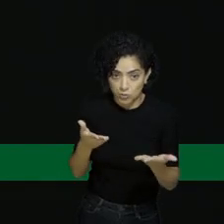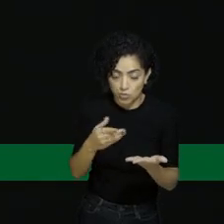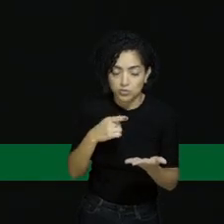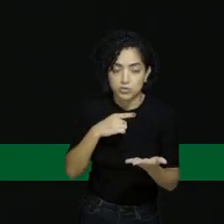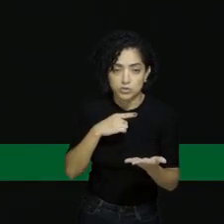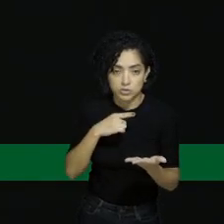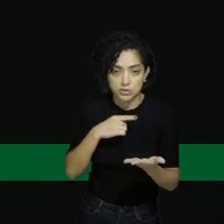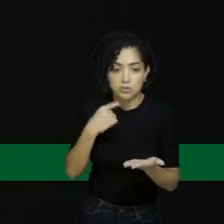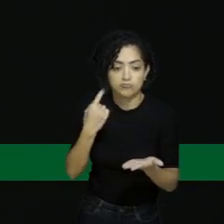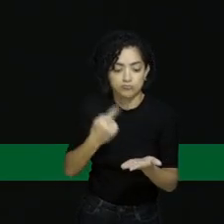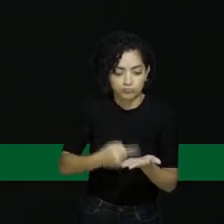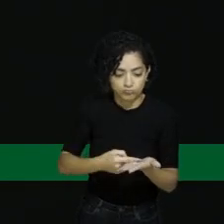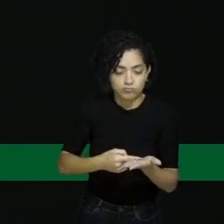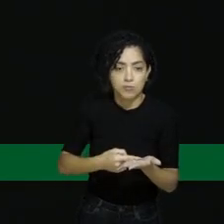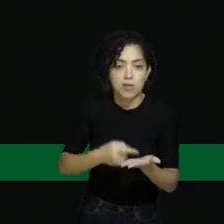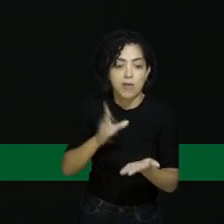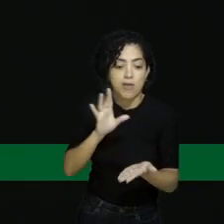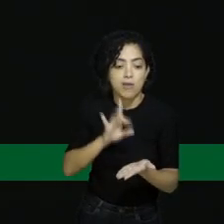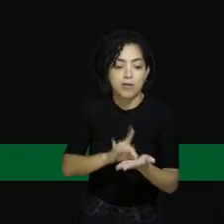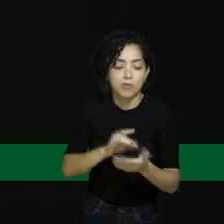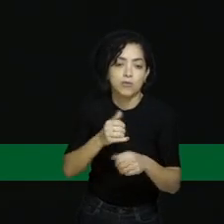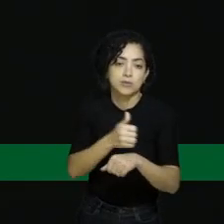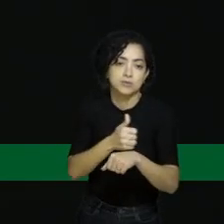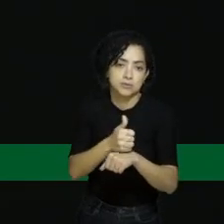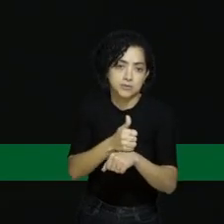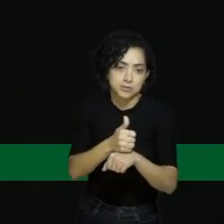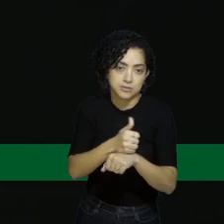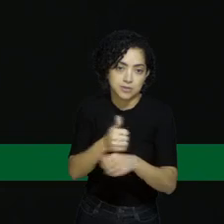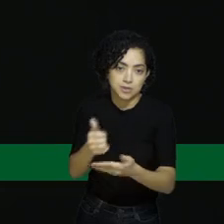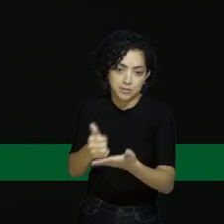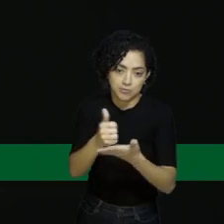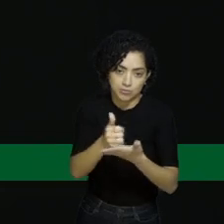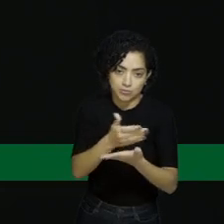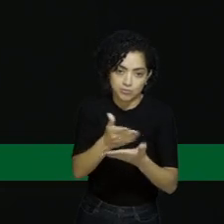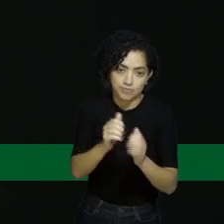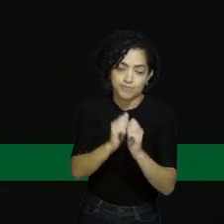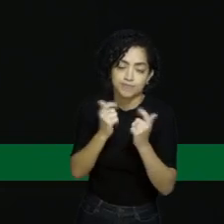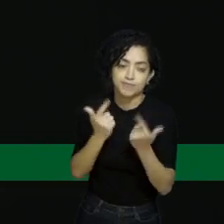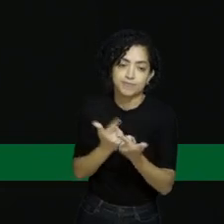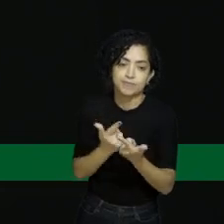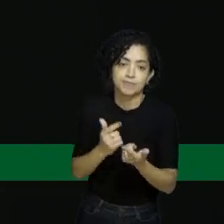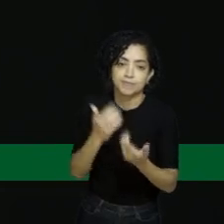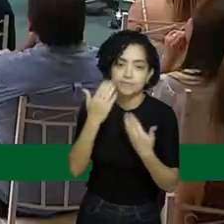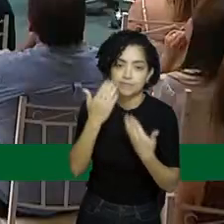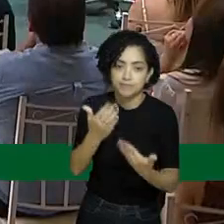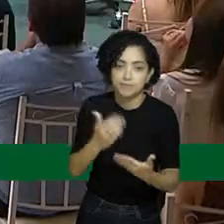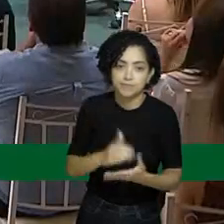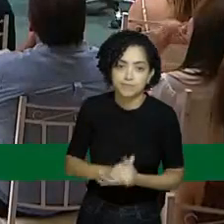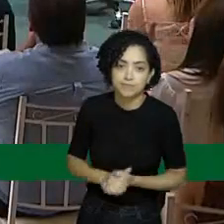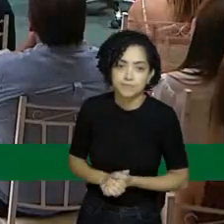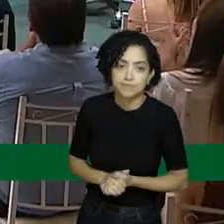profissão reconhecida e contamos com o apoio da Assembleia Legislativa. Obrigada.